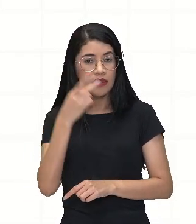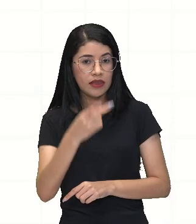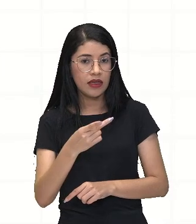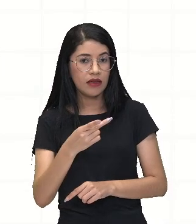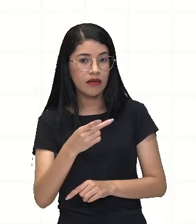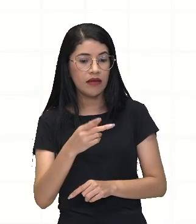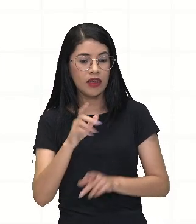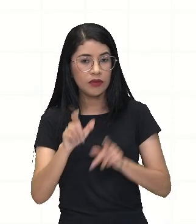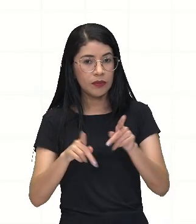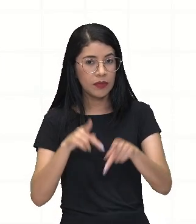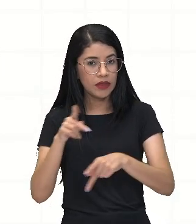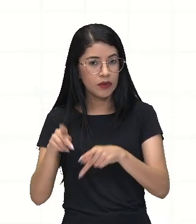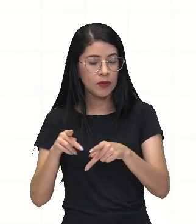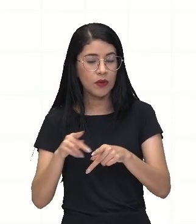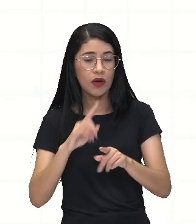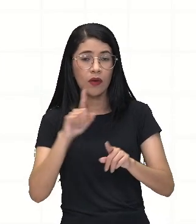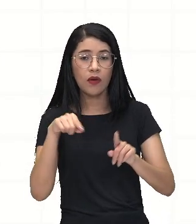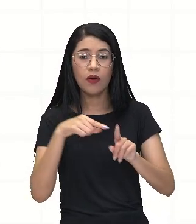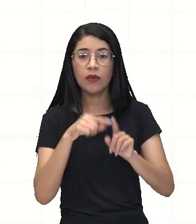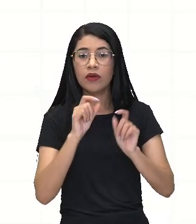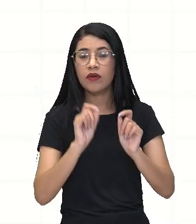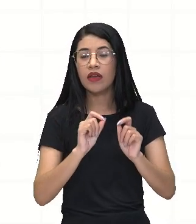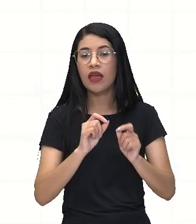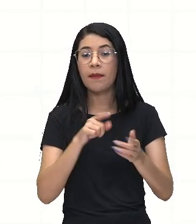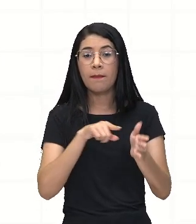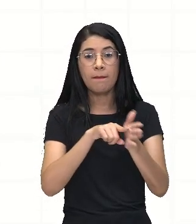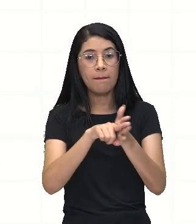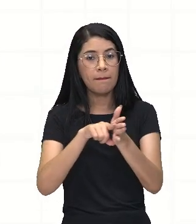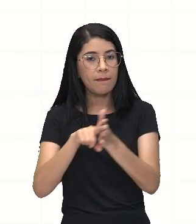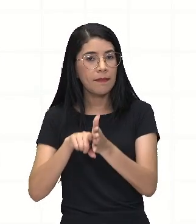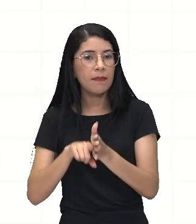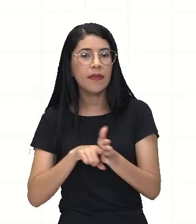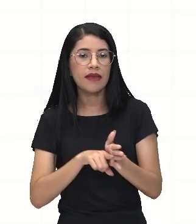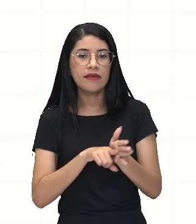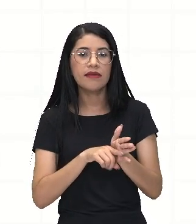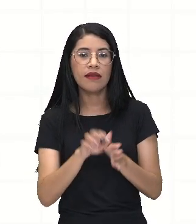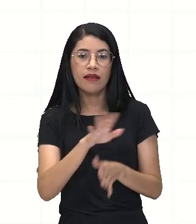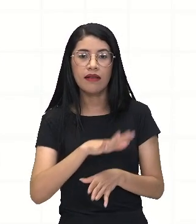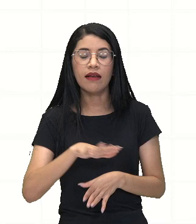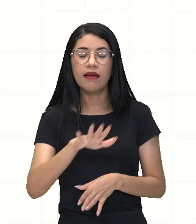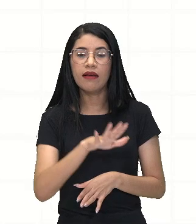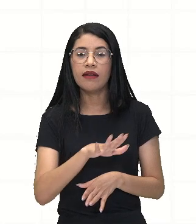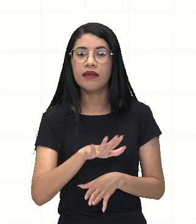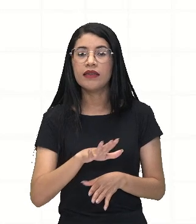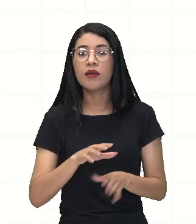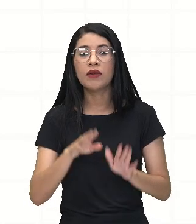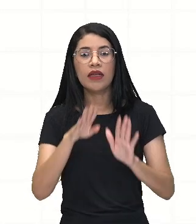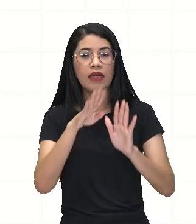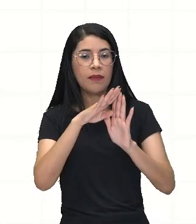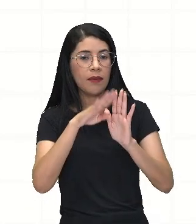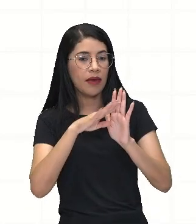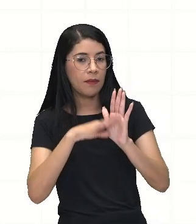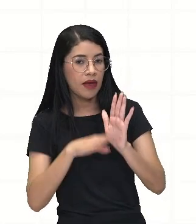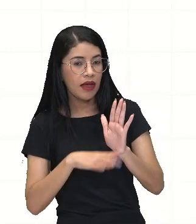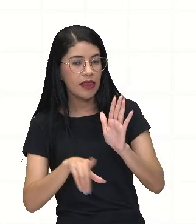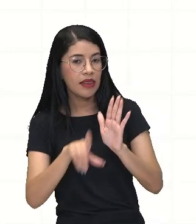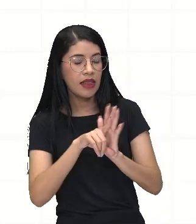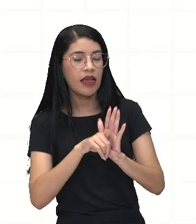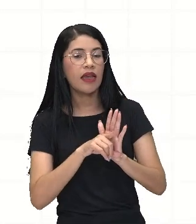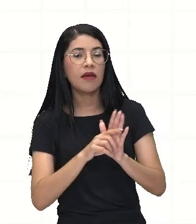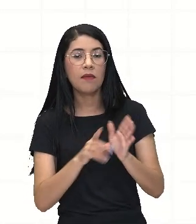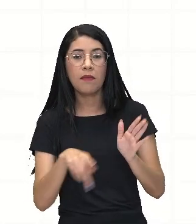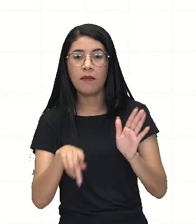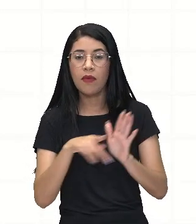pública é para fins de estudo e de pesquisa, tá? Então, eles têm normas específicas para a visitação